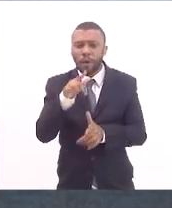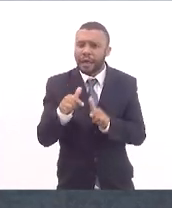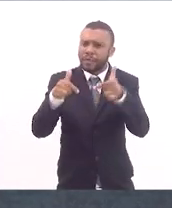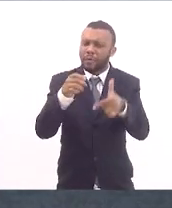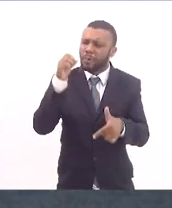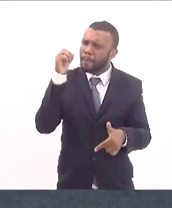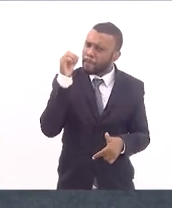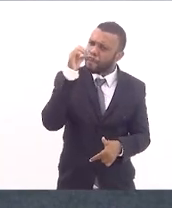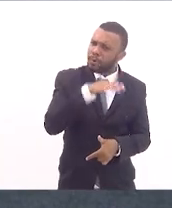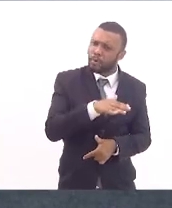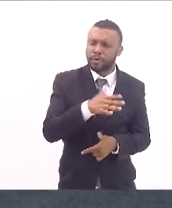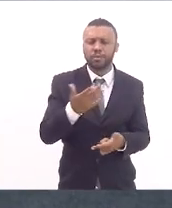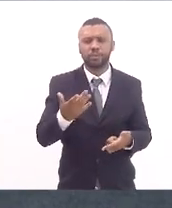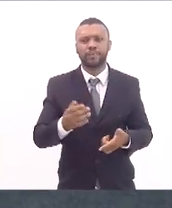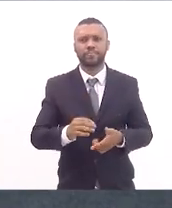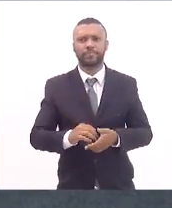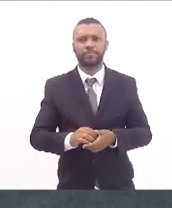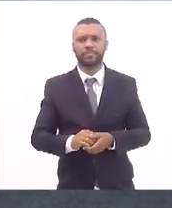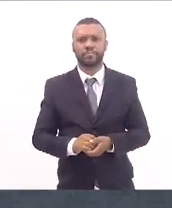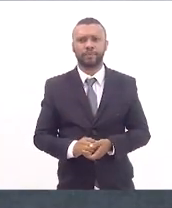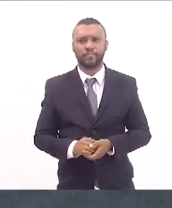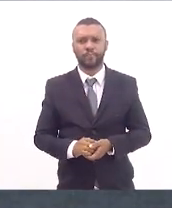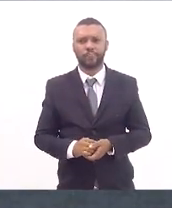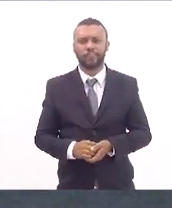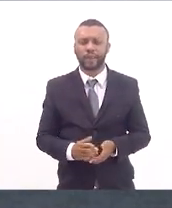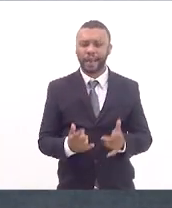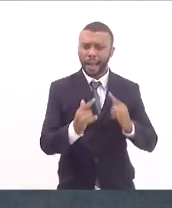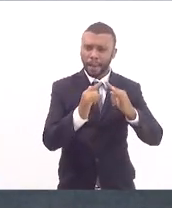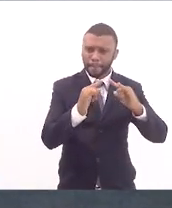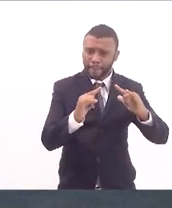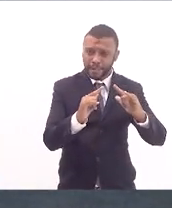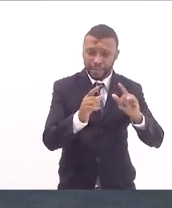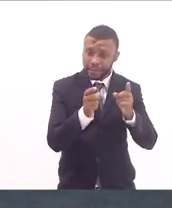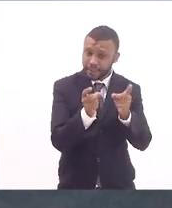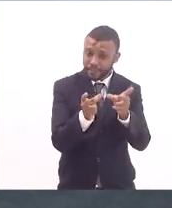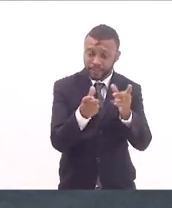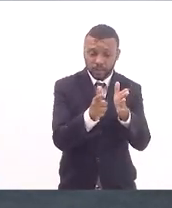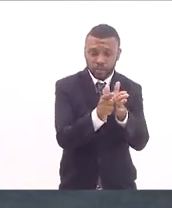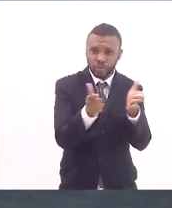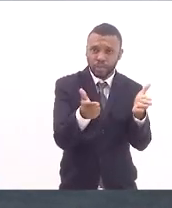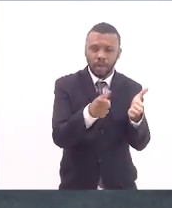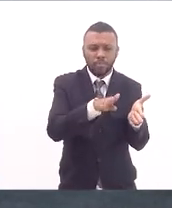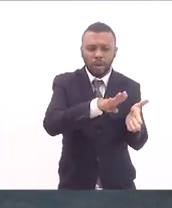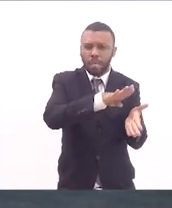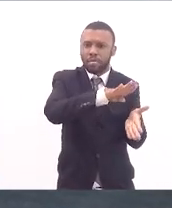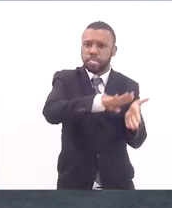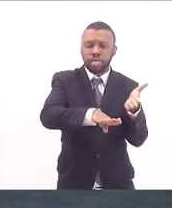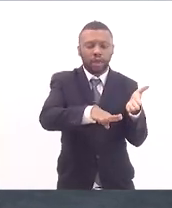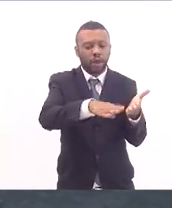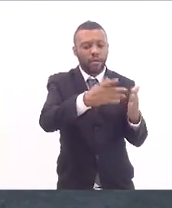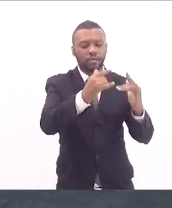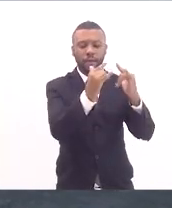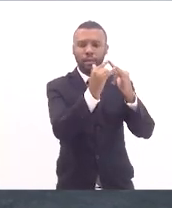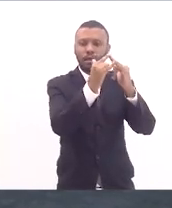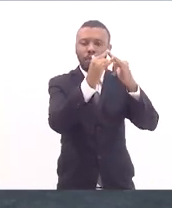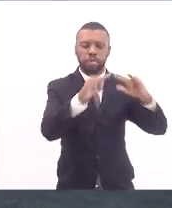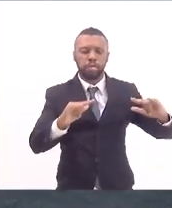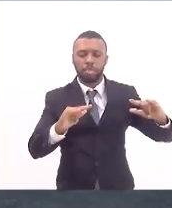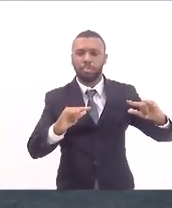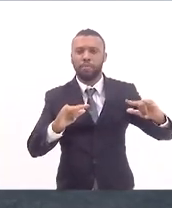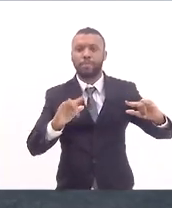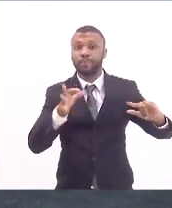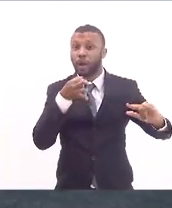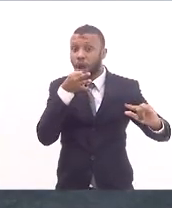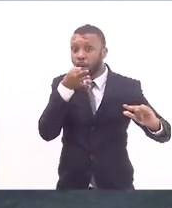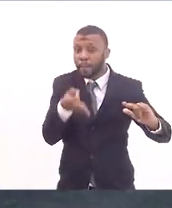ação tão brutal e a banca de jornal presidente foi serrado ao meio com